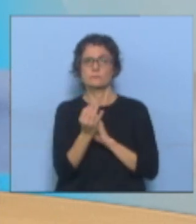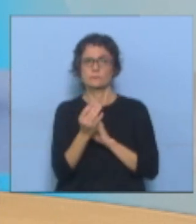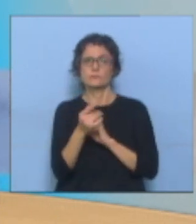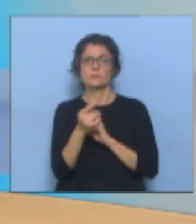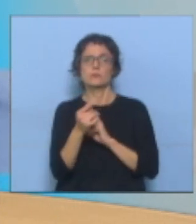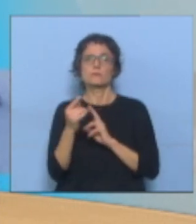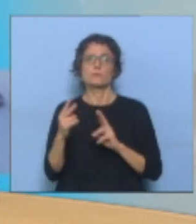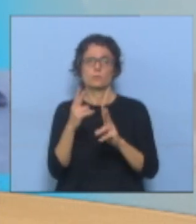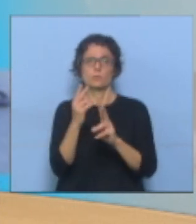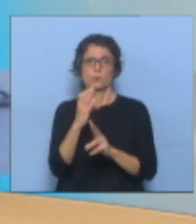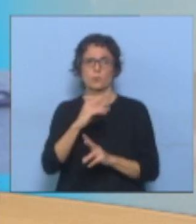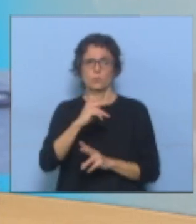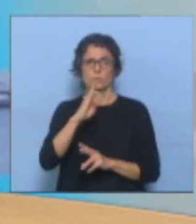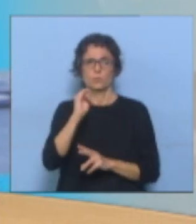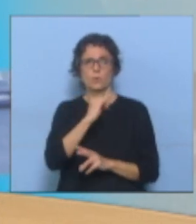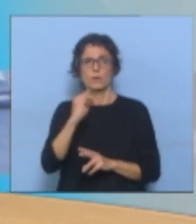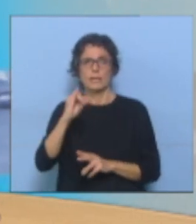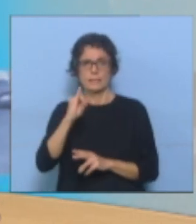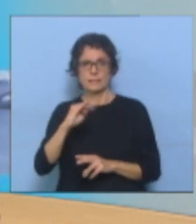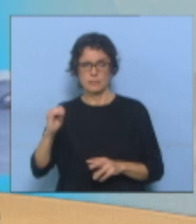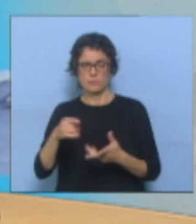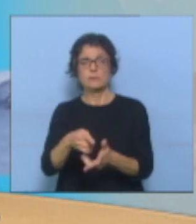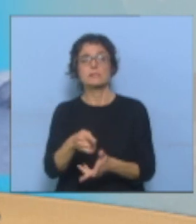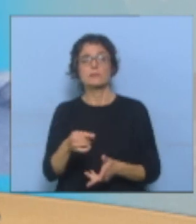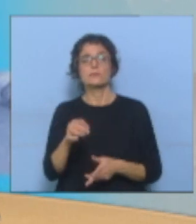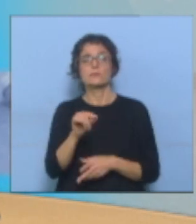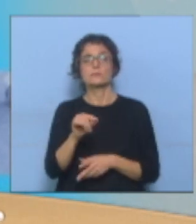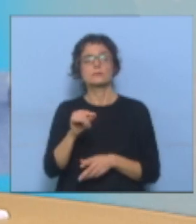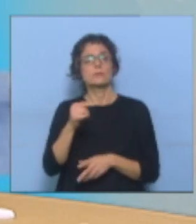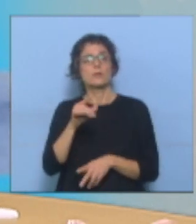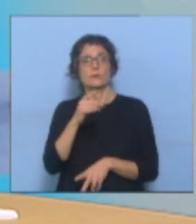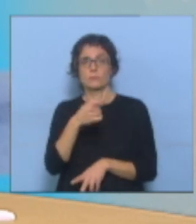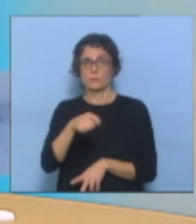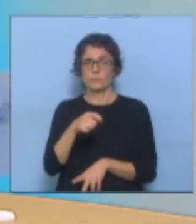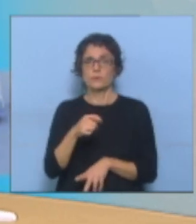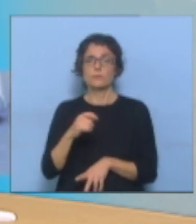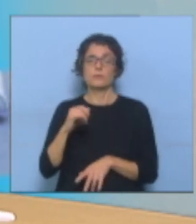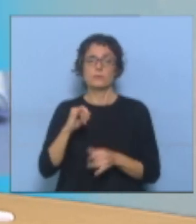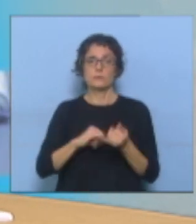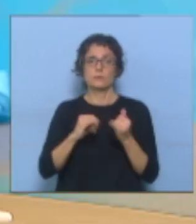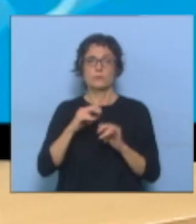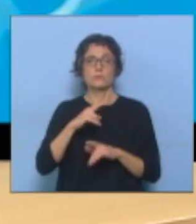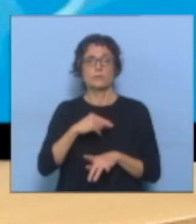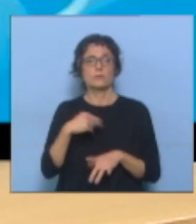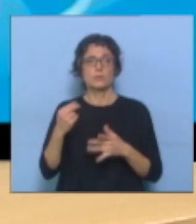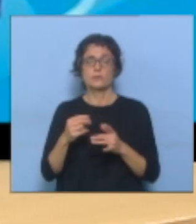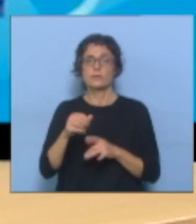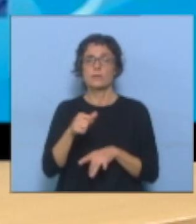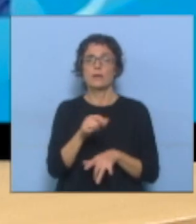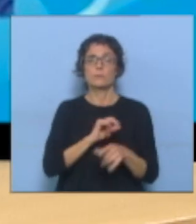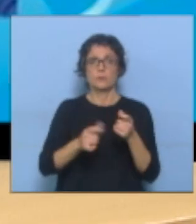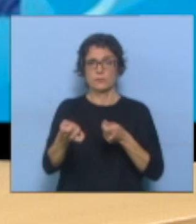fala agora João Pedro Tavares, presidente da Associação Cristã de Empresários e Gestores. Cumprimento, muito boa tarde. Boa tarde, obrigado. Obrigado por